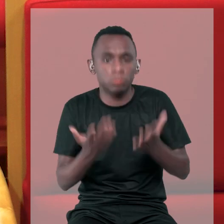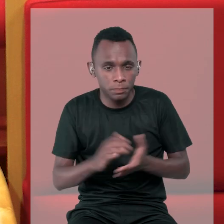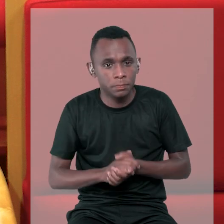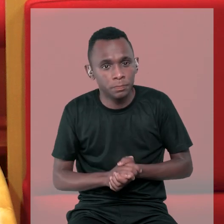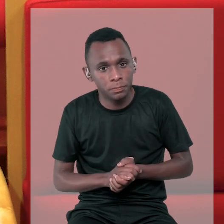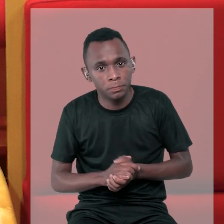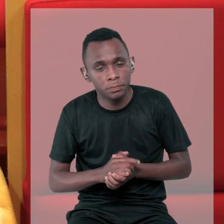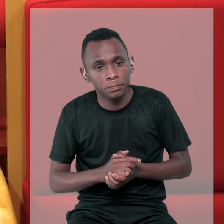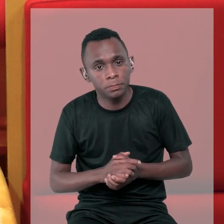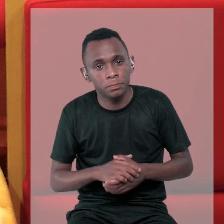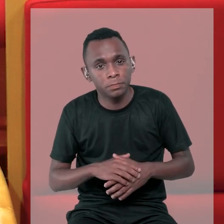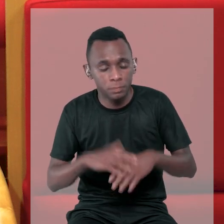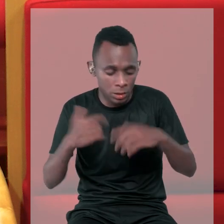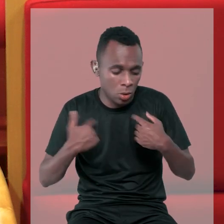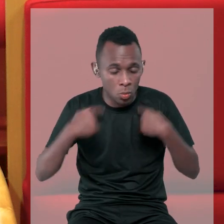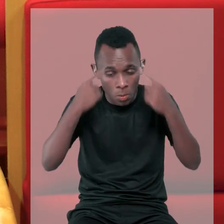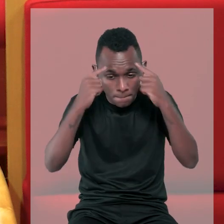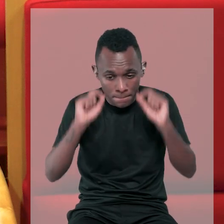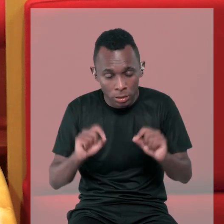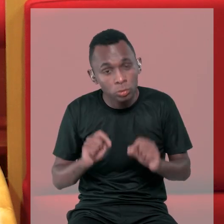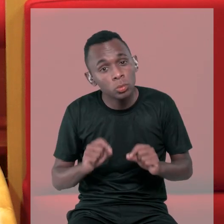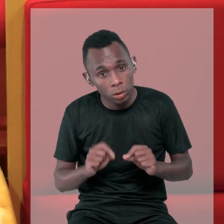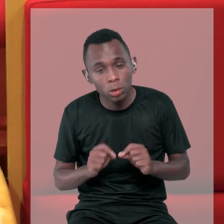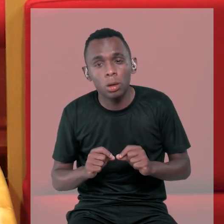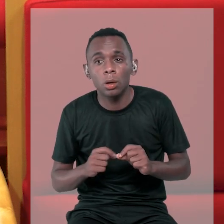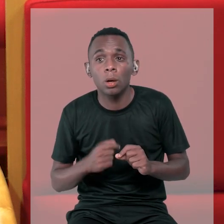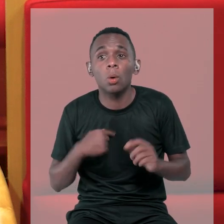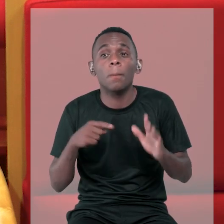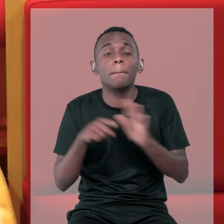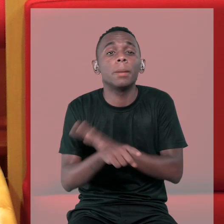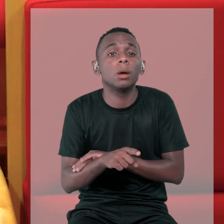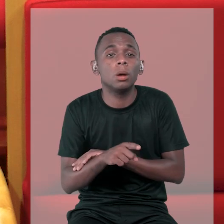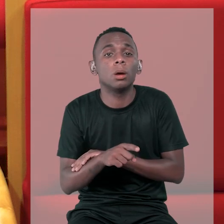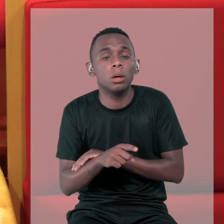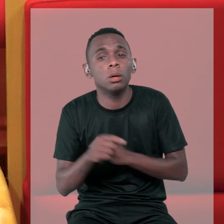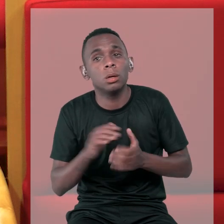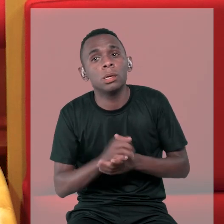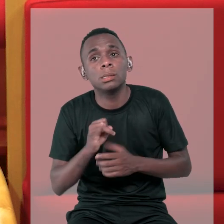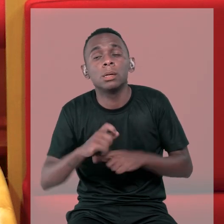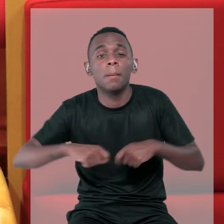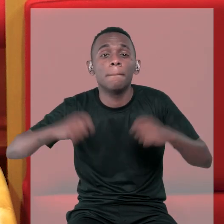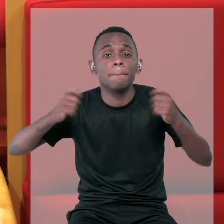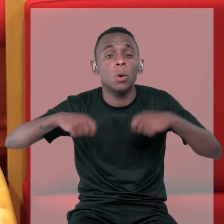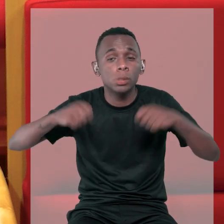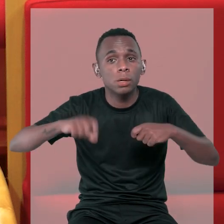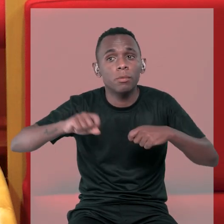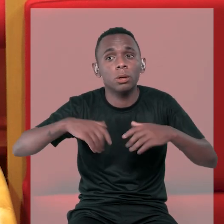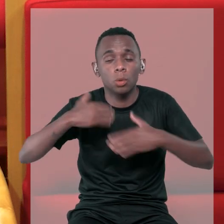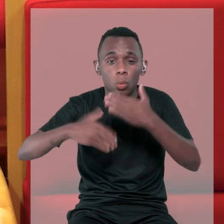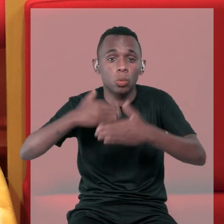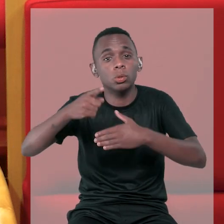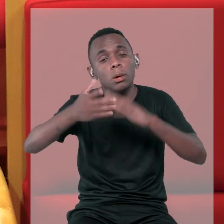penso que eu pergunto se é possível construir, como você se propõe, uma filosofia